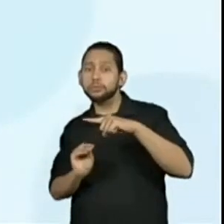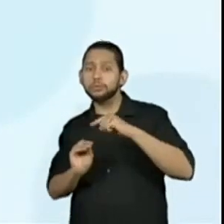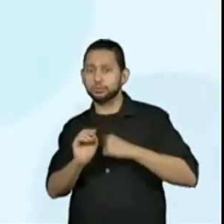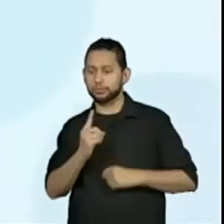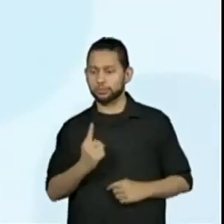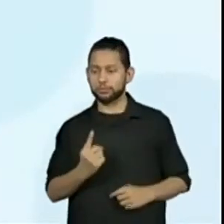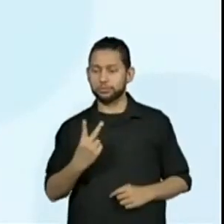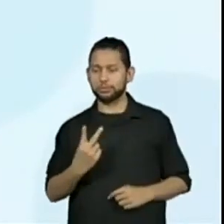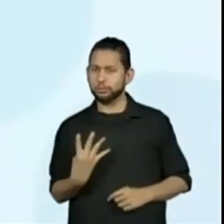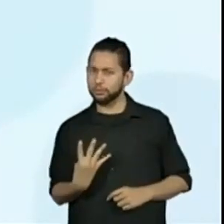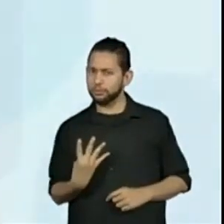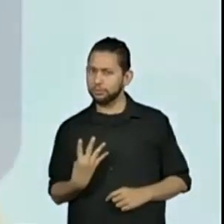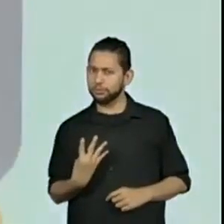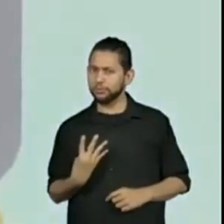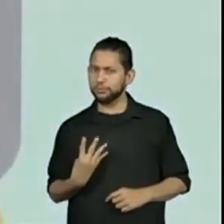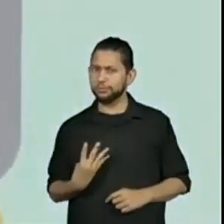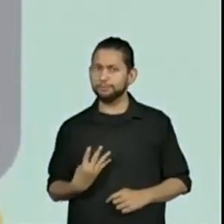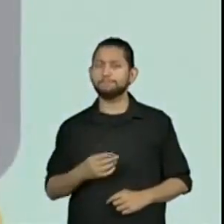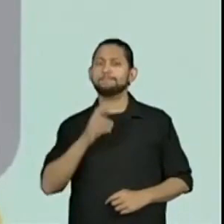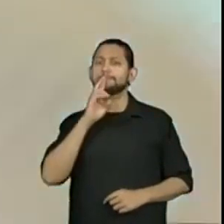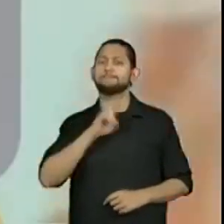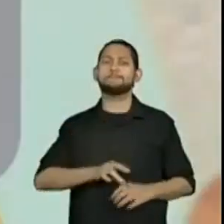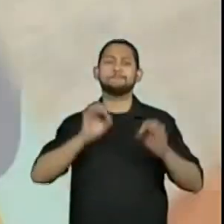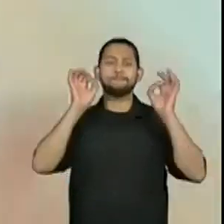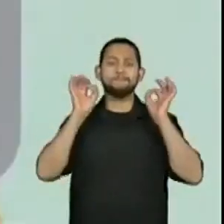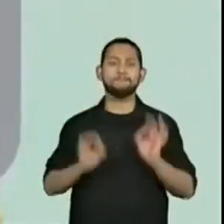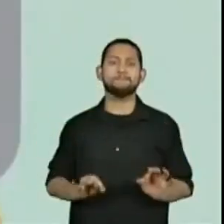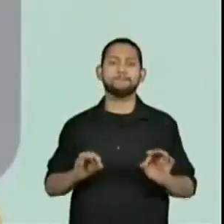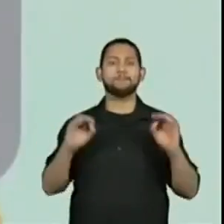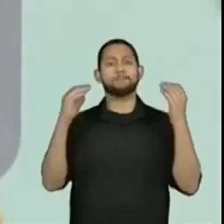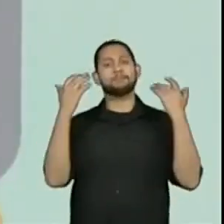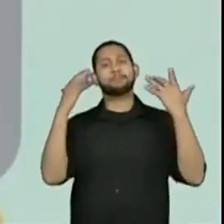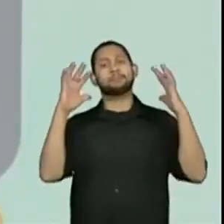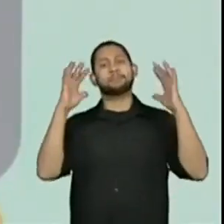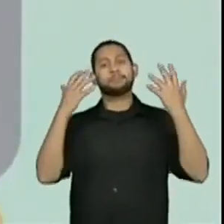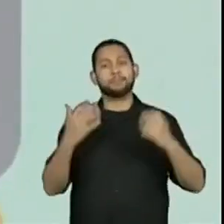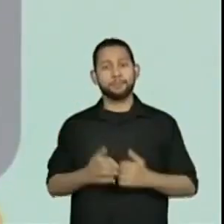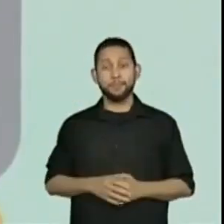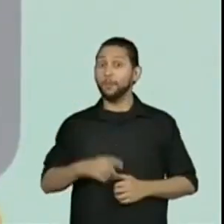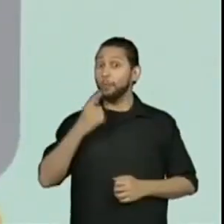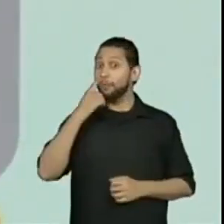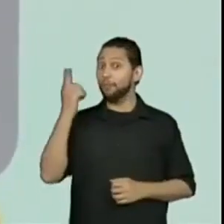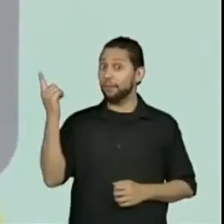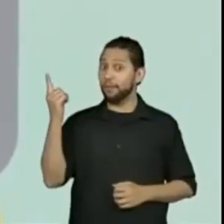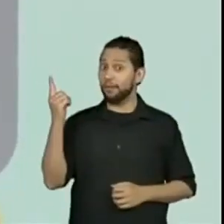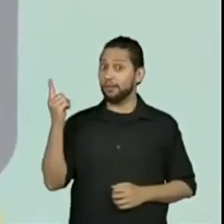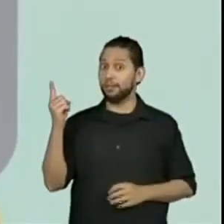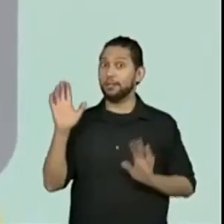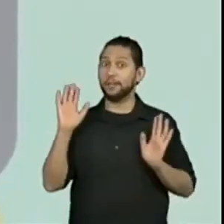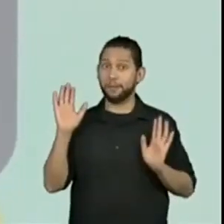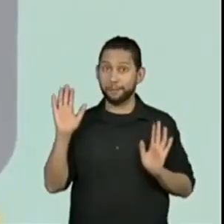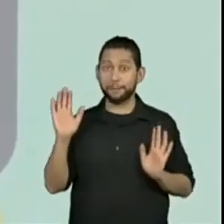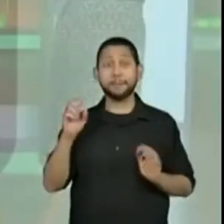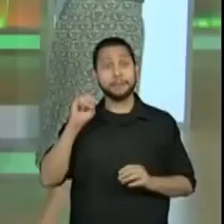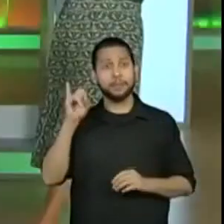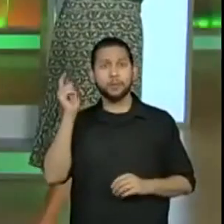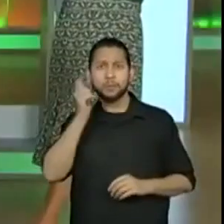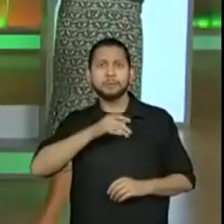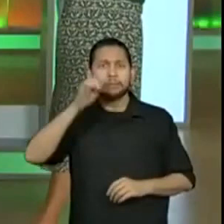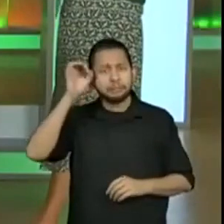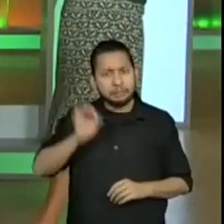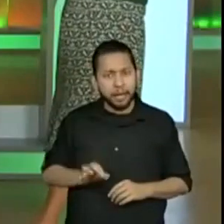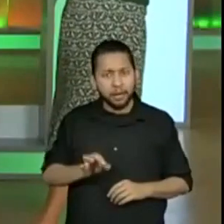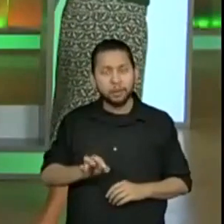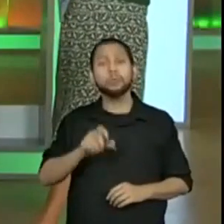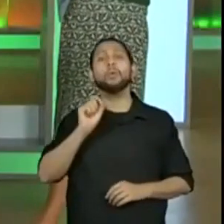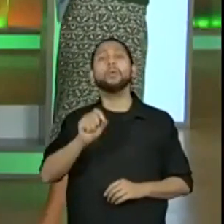124? É, resposta certa. Ai, vamos ver o que, que ela que tem bom. Que cumprir agora. Já que ela acertou, ela